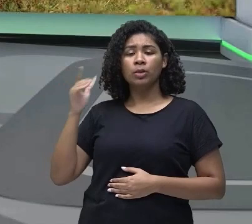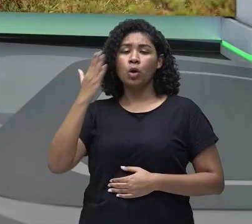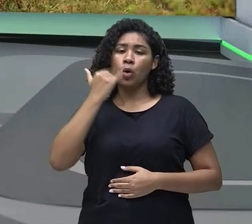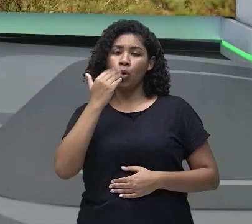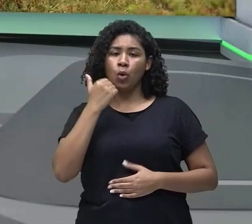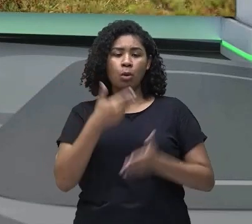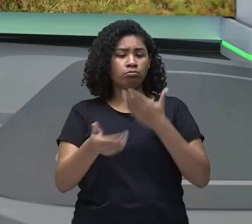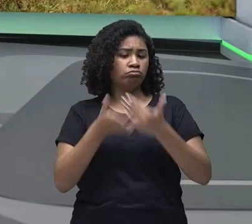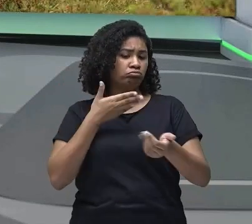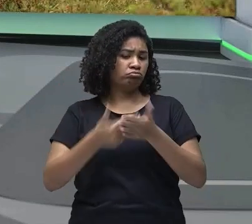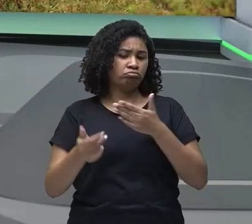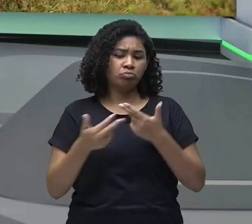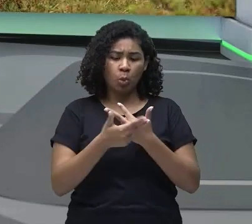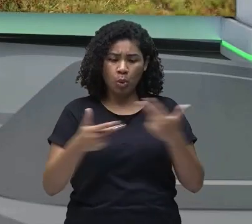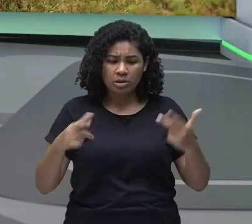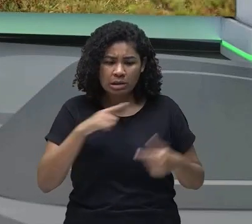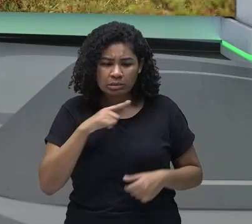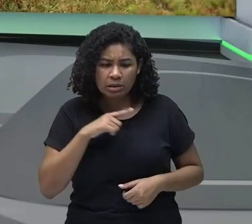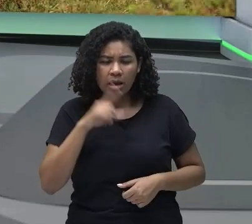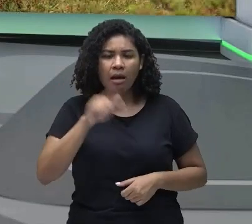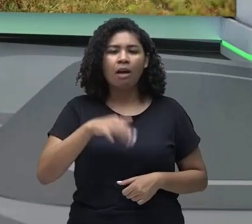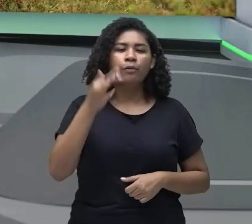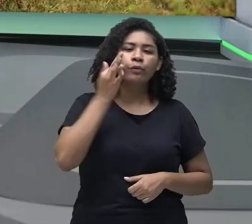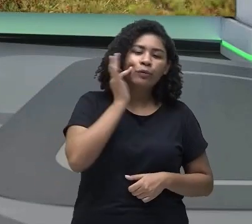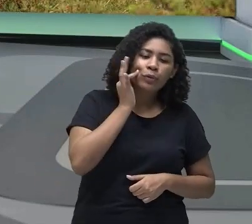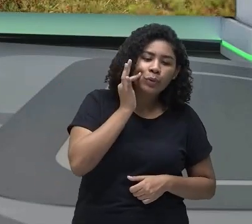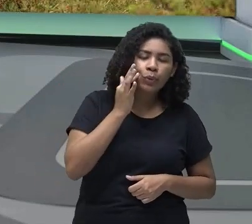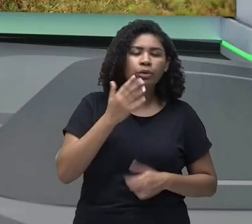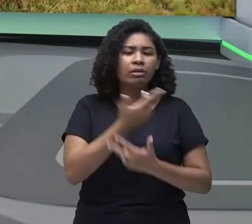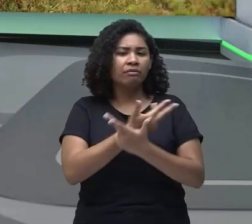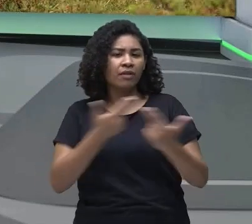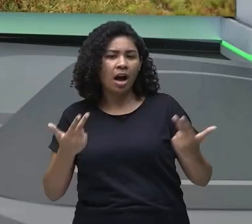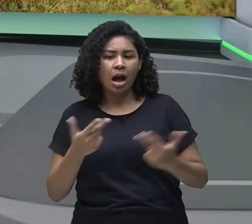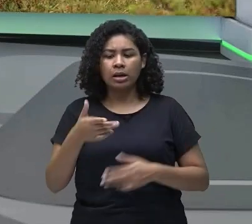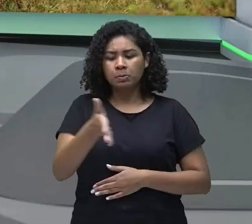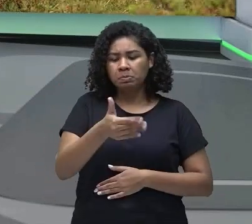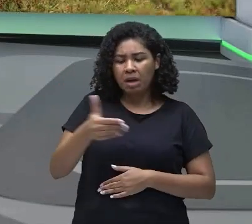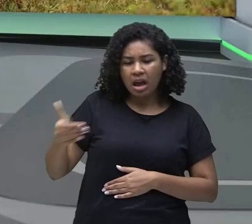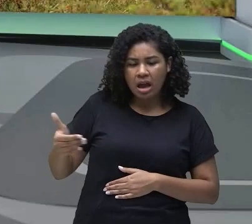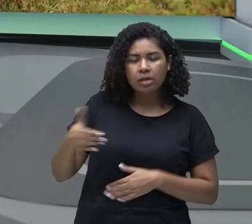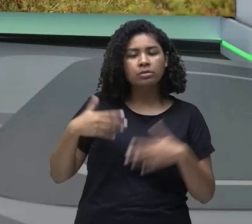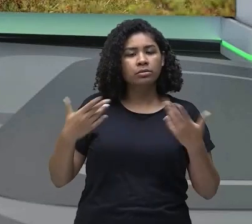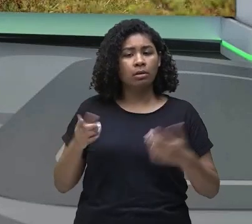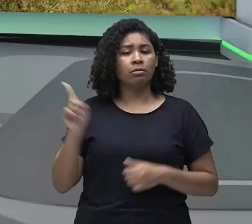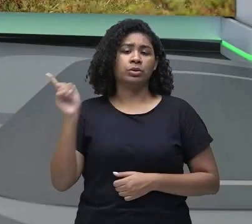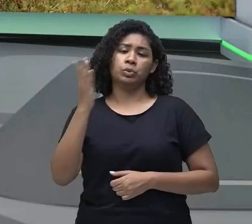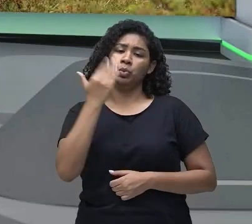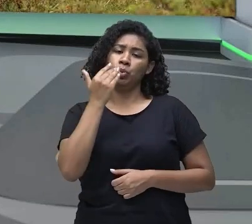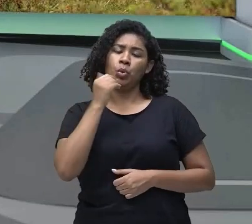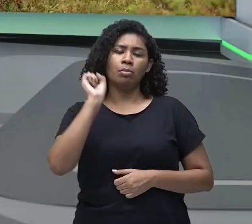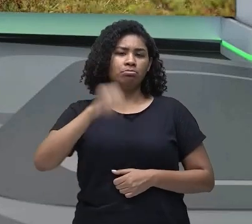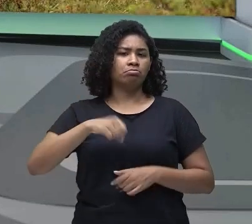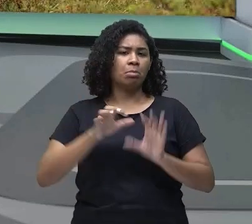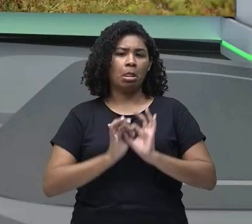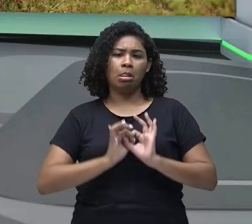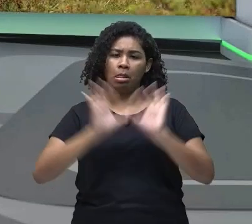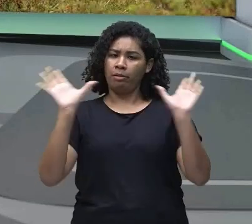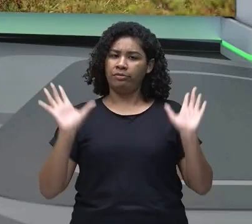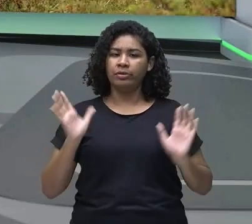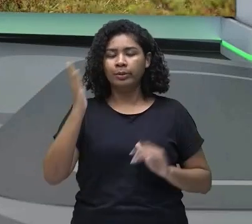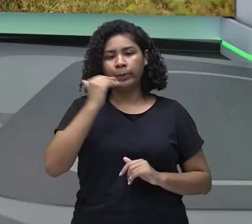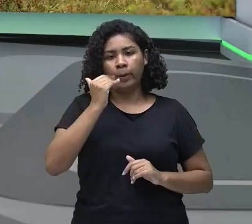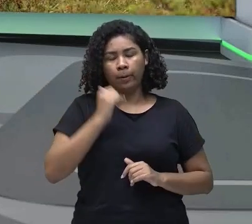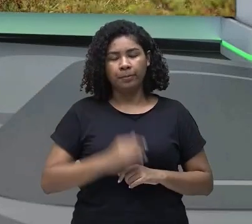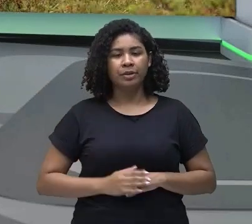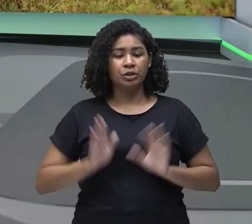que estiver na frente, se alimentam de frutas, de frutos, de peixes, porque são animais que não têm uma